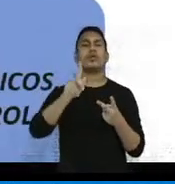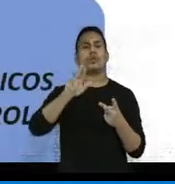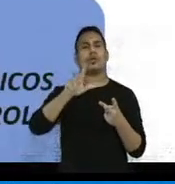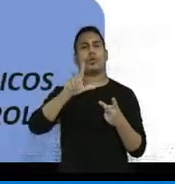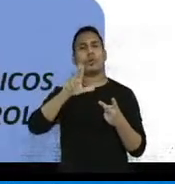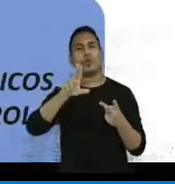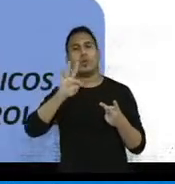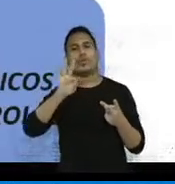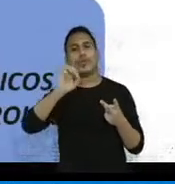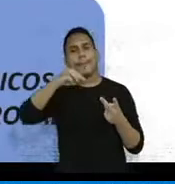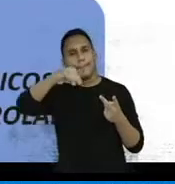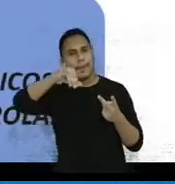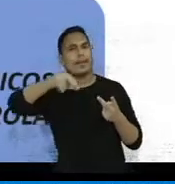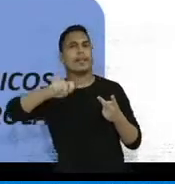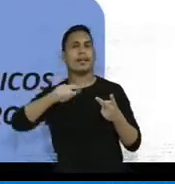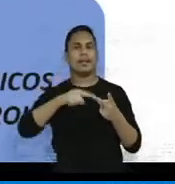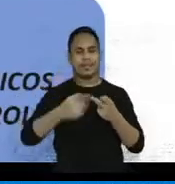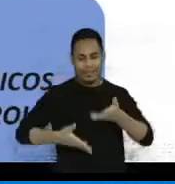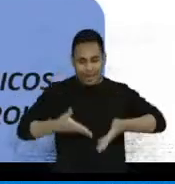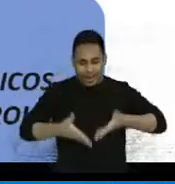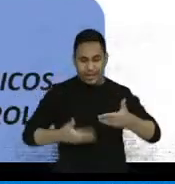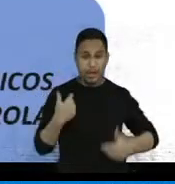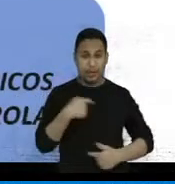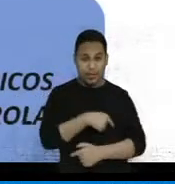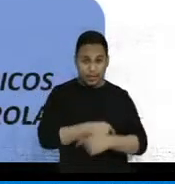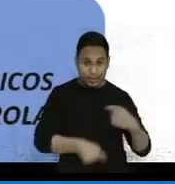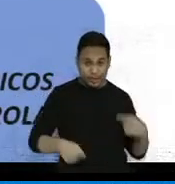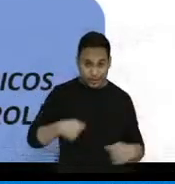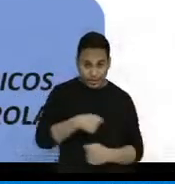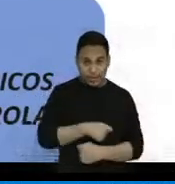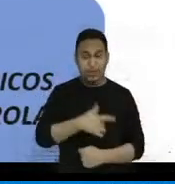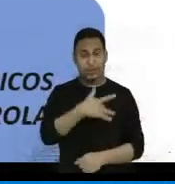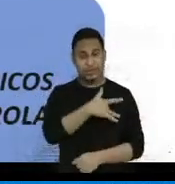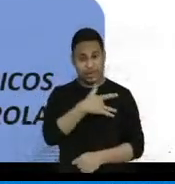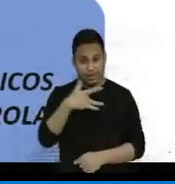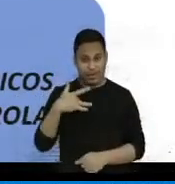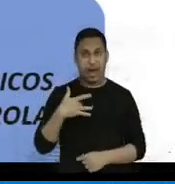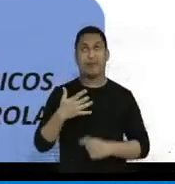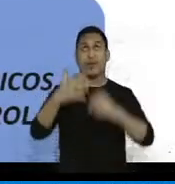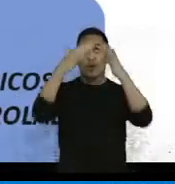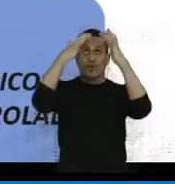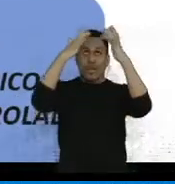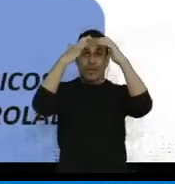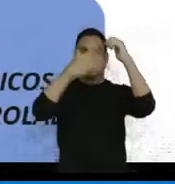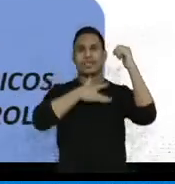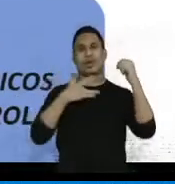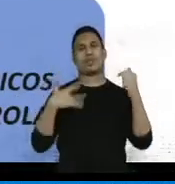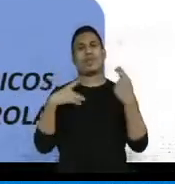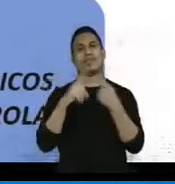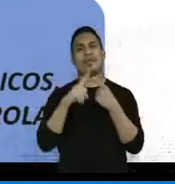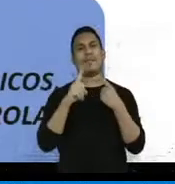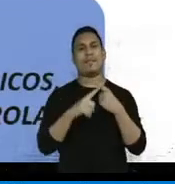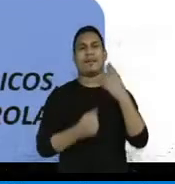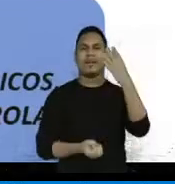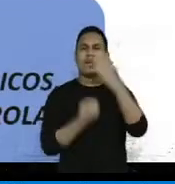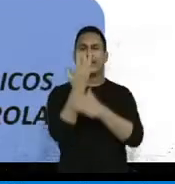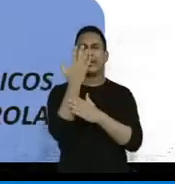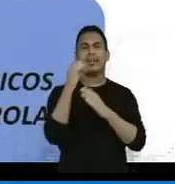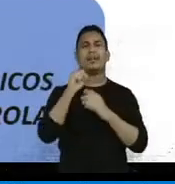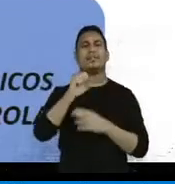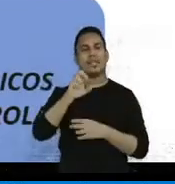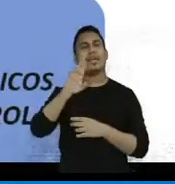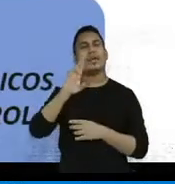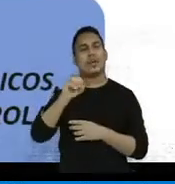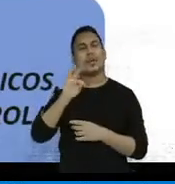está saudável, o cérebro também reage, produzindo mais serotonina e você tendo menos dor. Então, se você